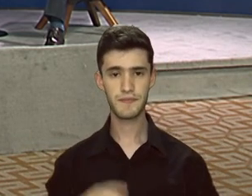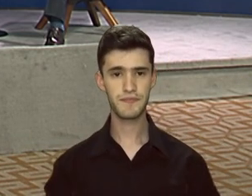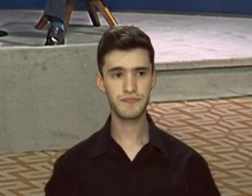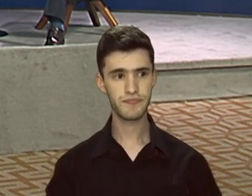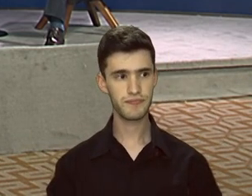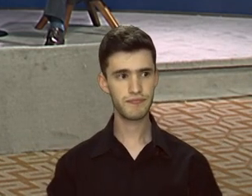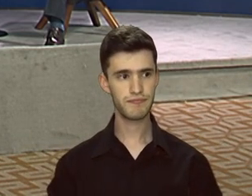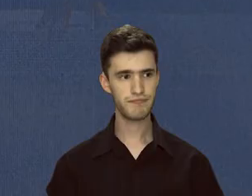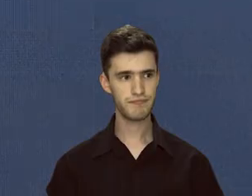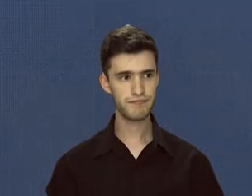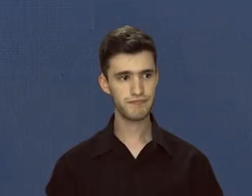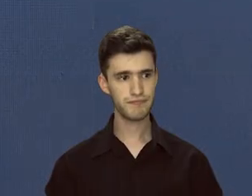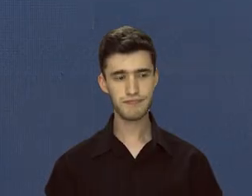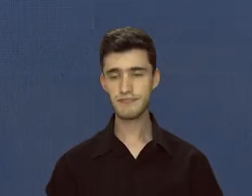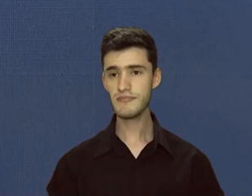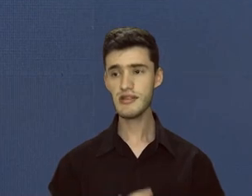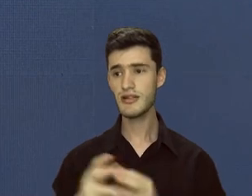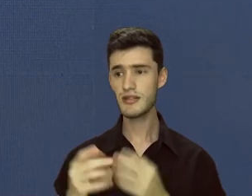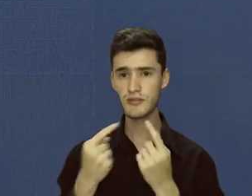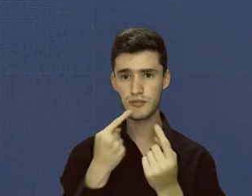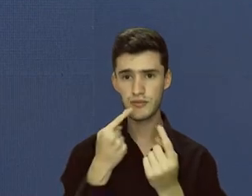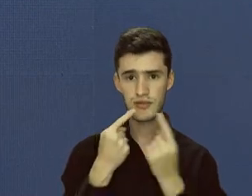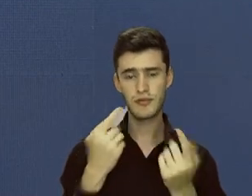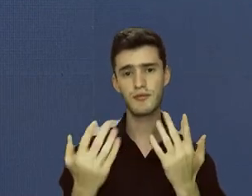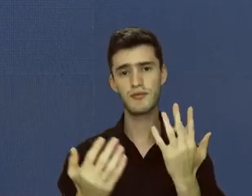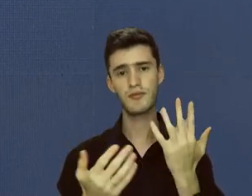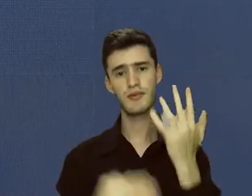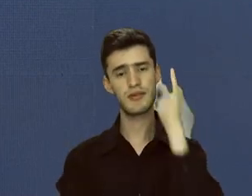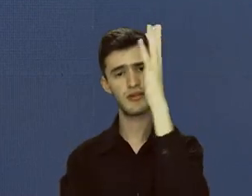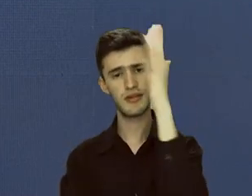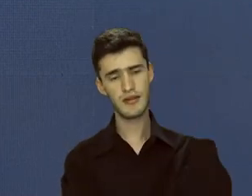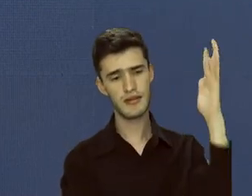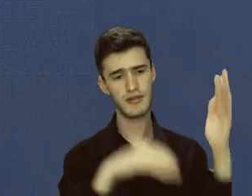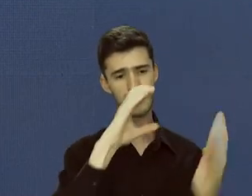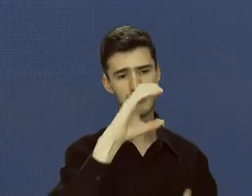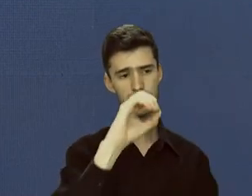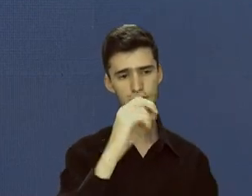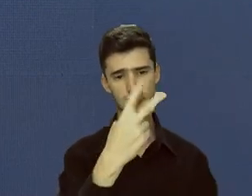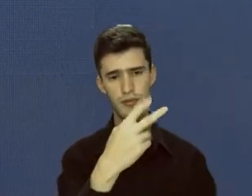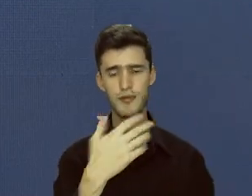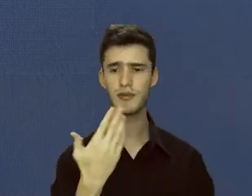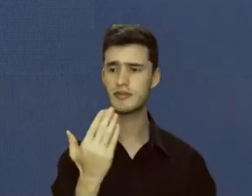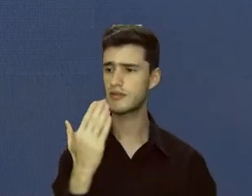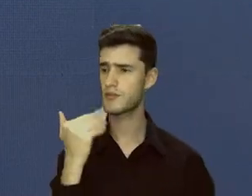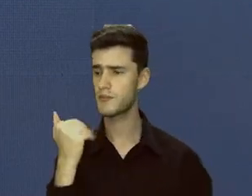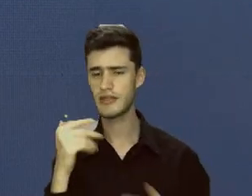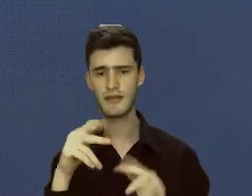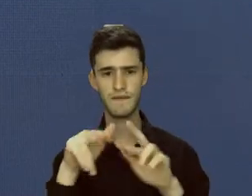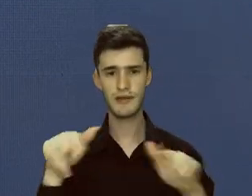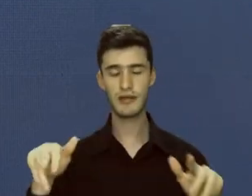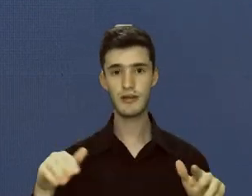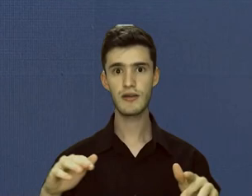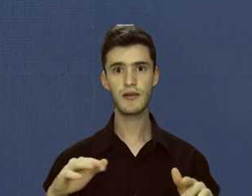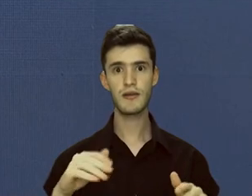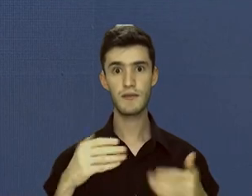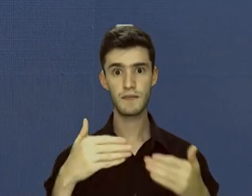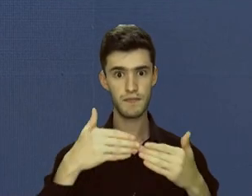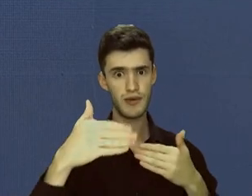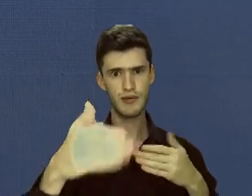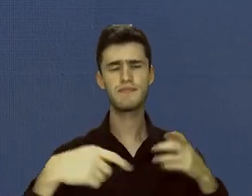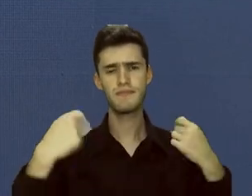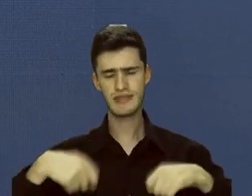né e a priorização né quando essas coisas têm que ser feitas eventualmente Elas têm que ser feitas eu acho que é o